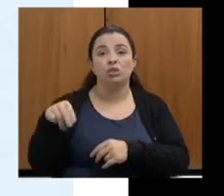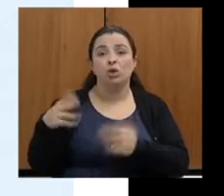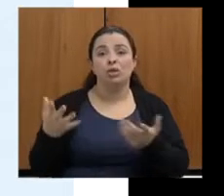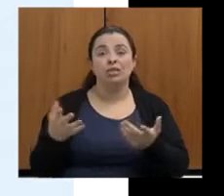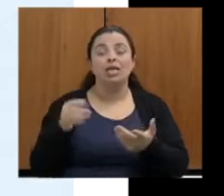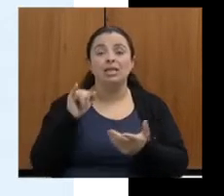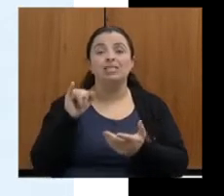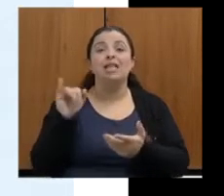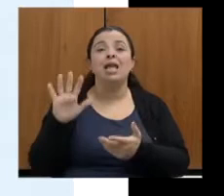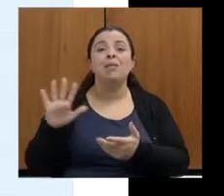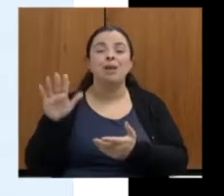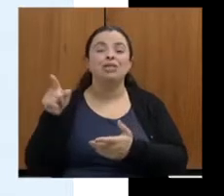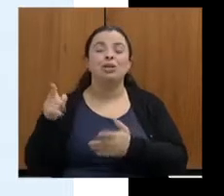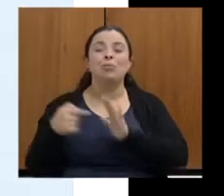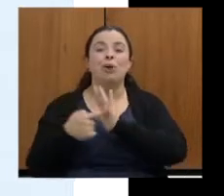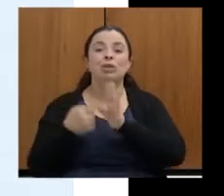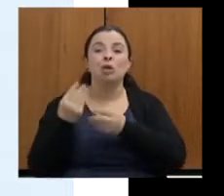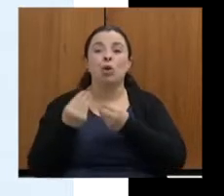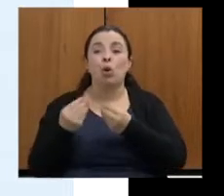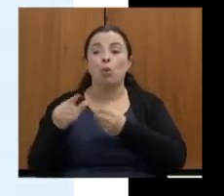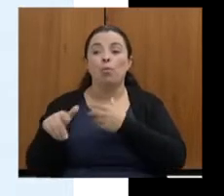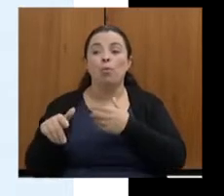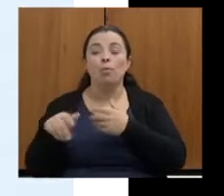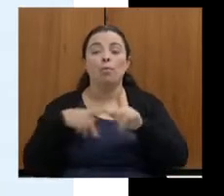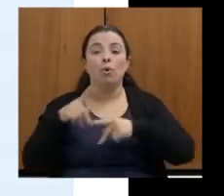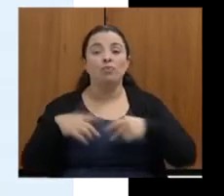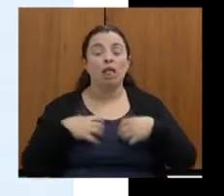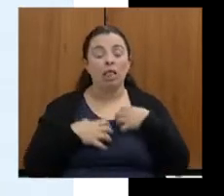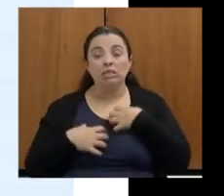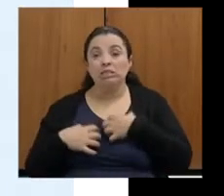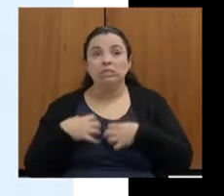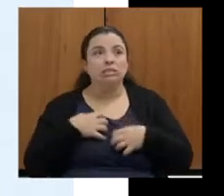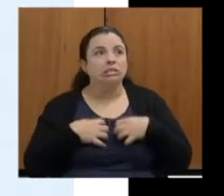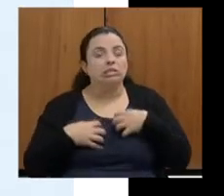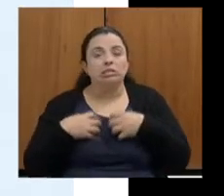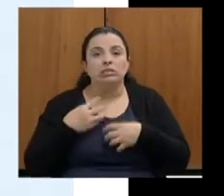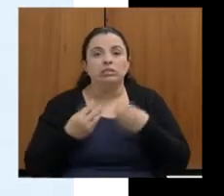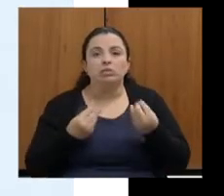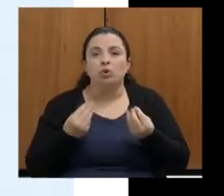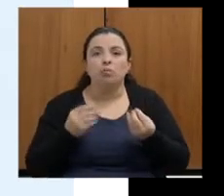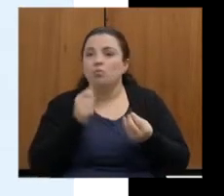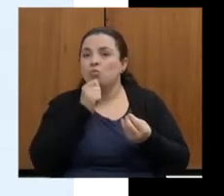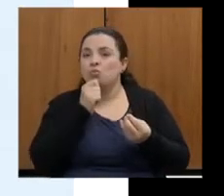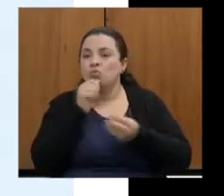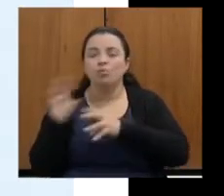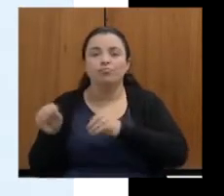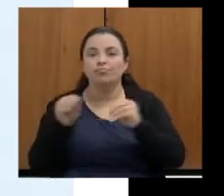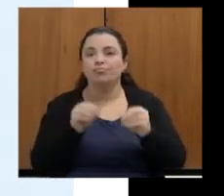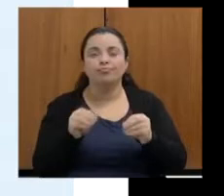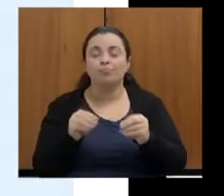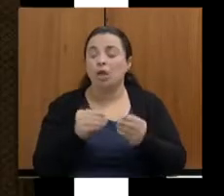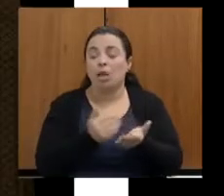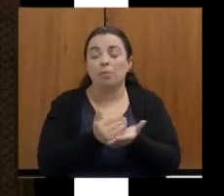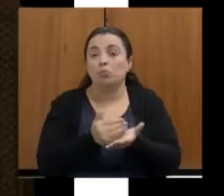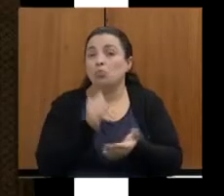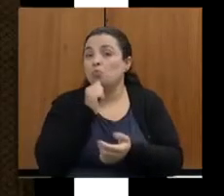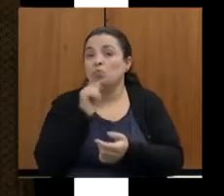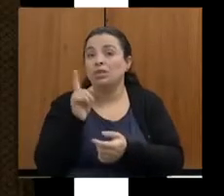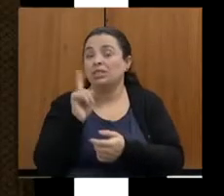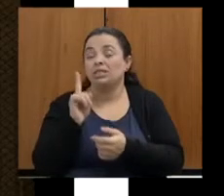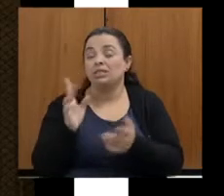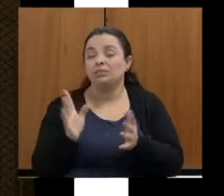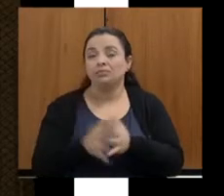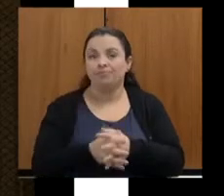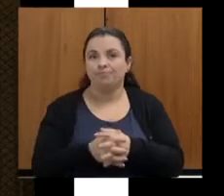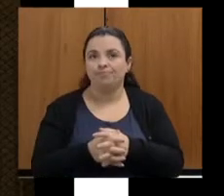essa é uma imagem que ilustra essa essa angústia né esse desespero mesmo do de um ressentimento que ainda não se iniciou pode passar e